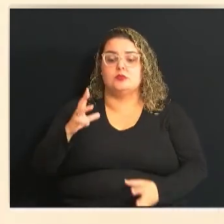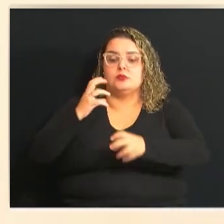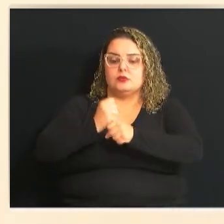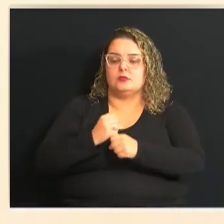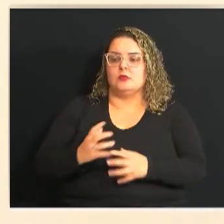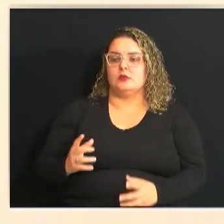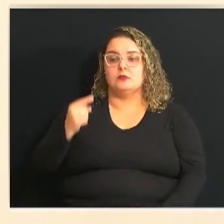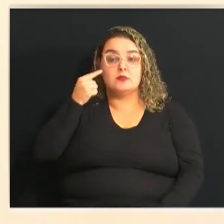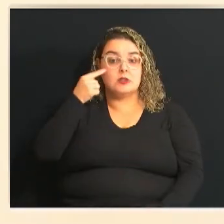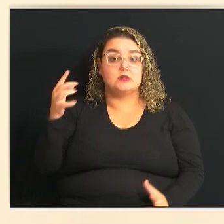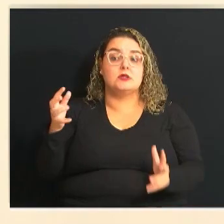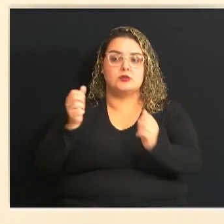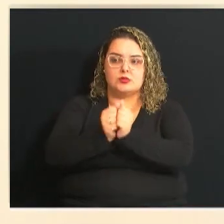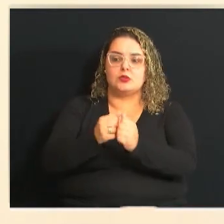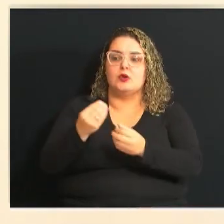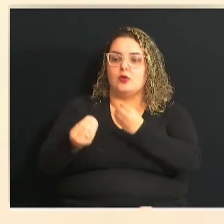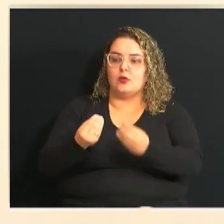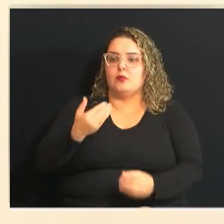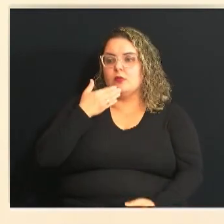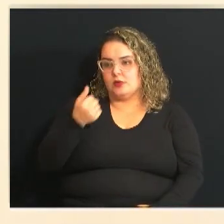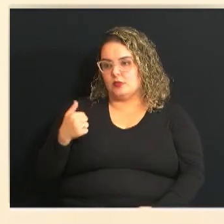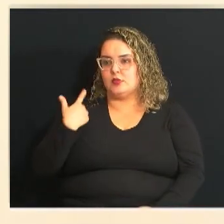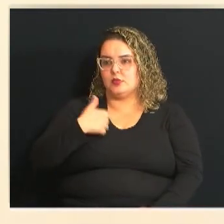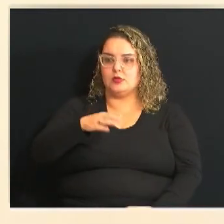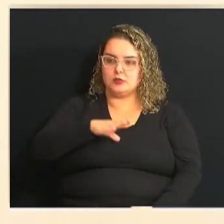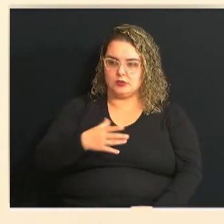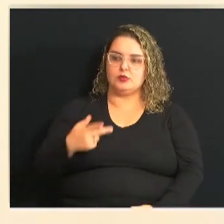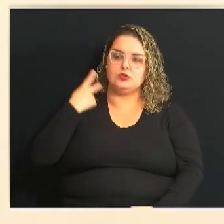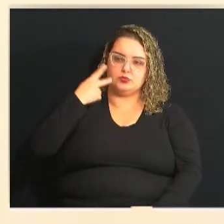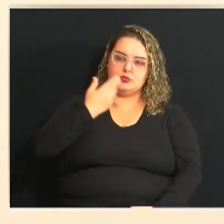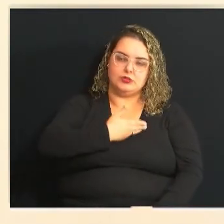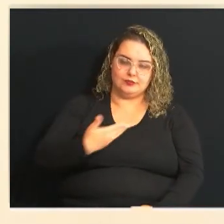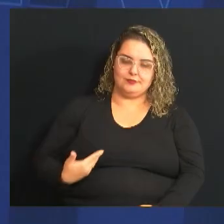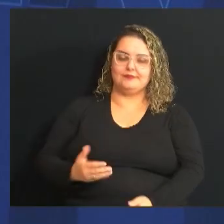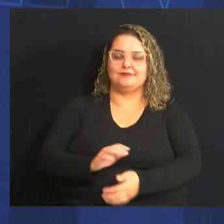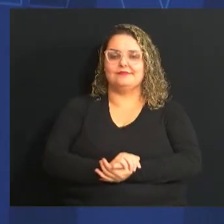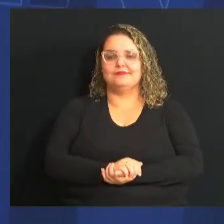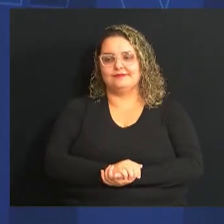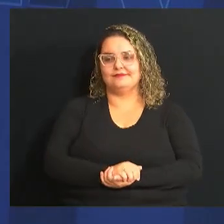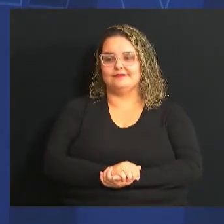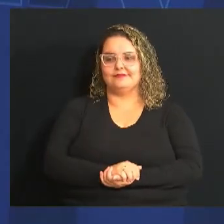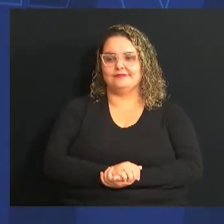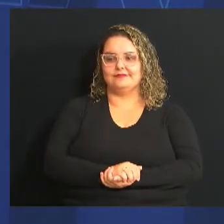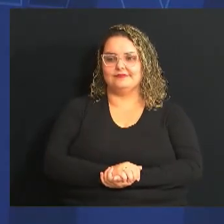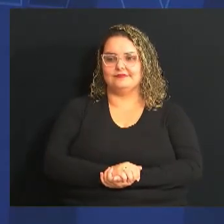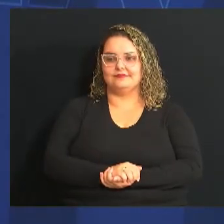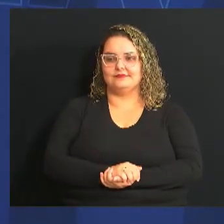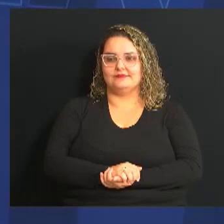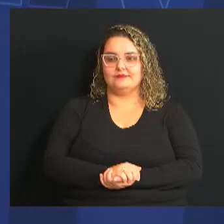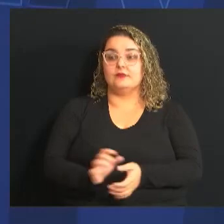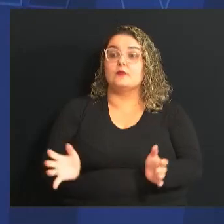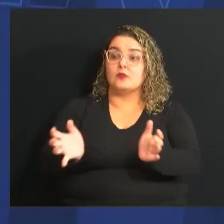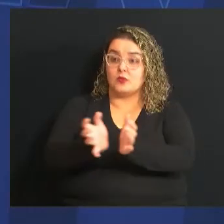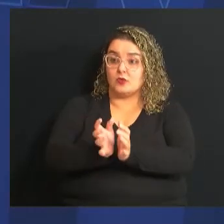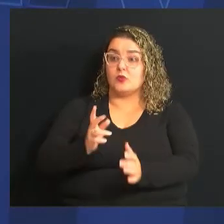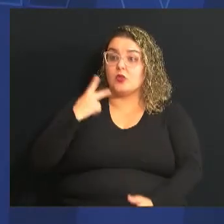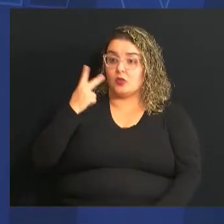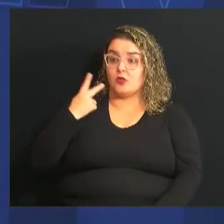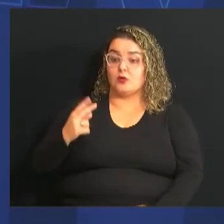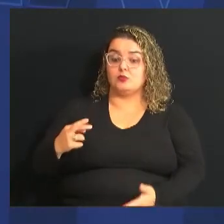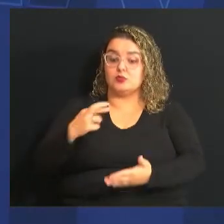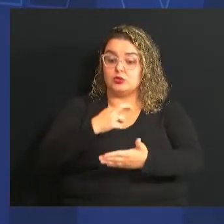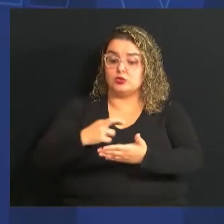muitas vezes, que não têm como se defender. E o que a gente observa, né, é aquele mesmo sentimento da vítima se colocando, sentindo culpa,